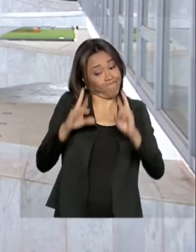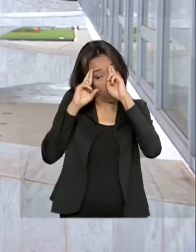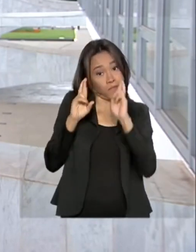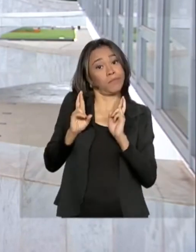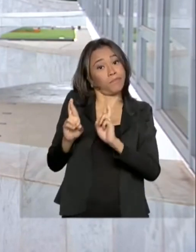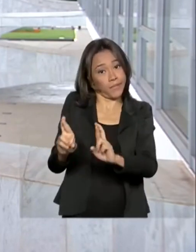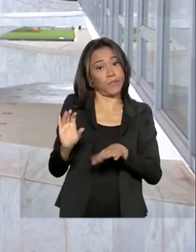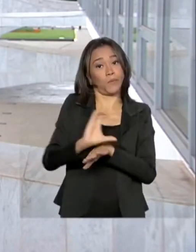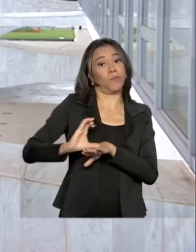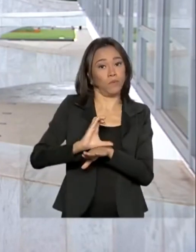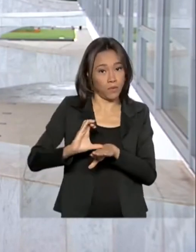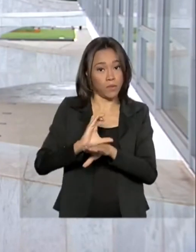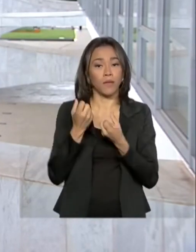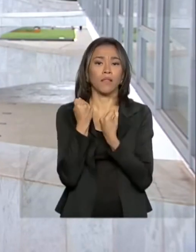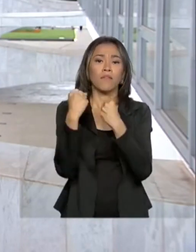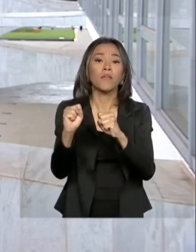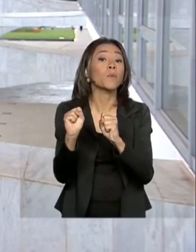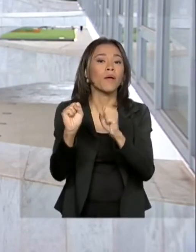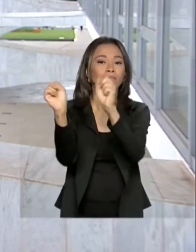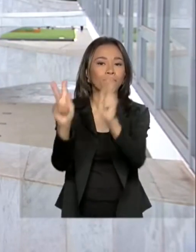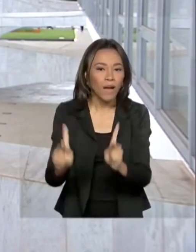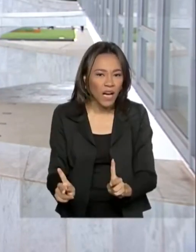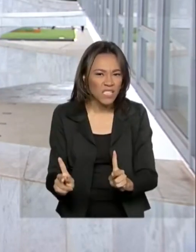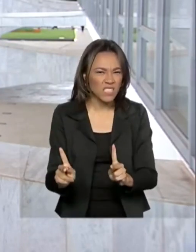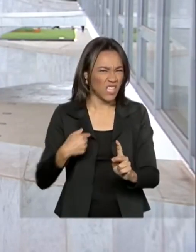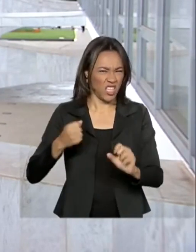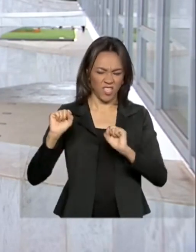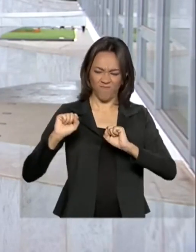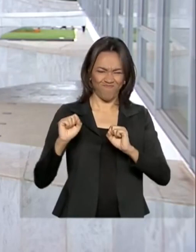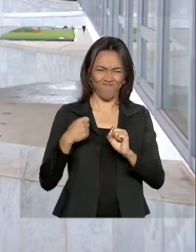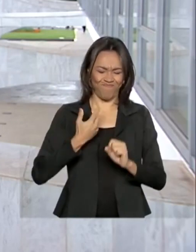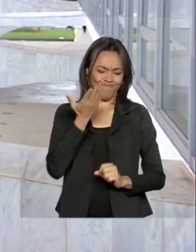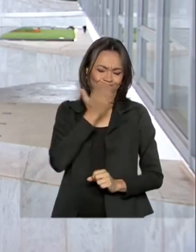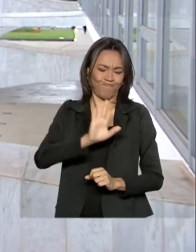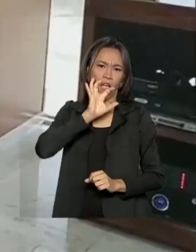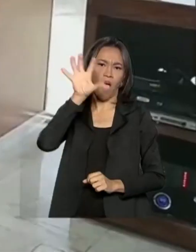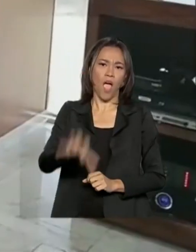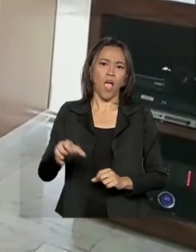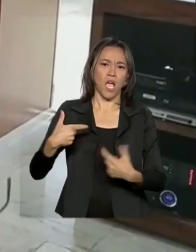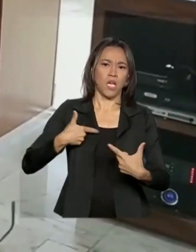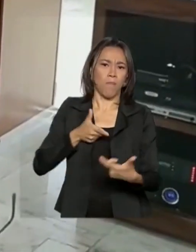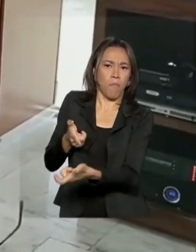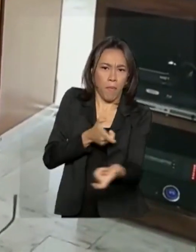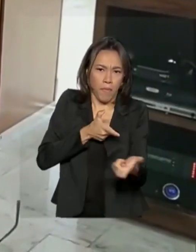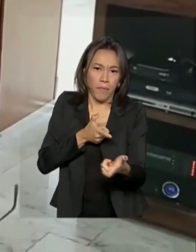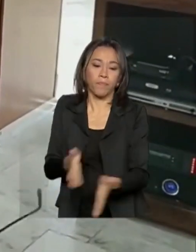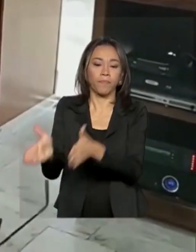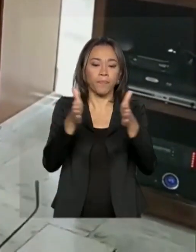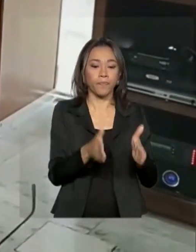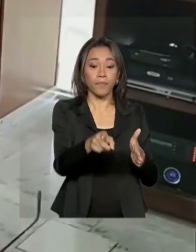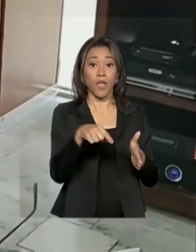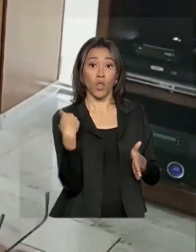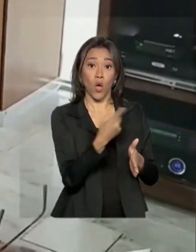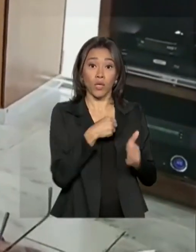a Constituição, que defende a paz e repudia o terrorismo. Vamos ver. Nós temos que seguir as